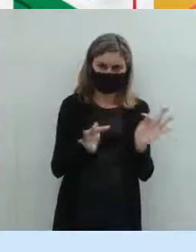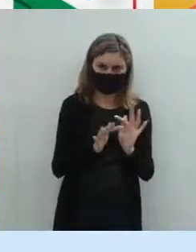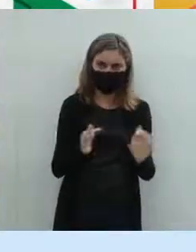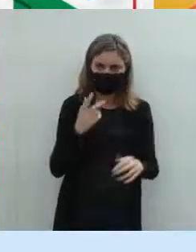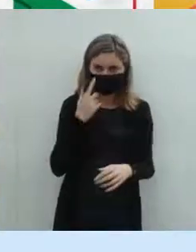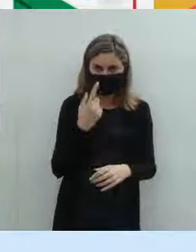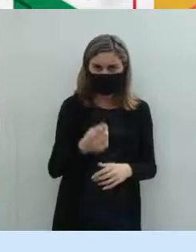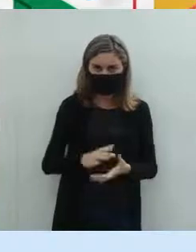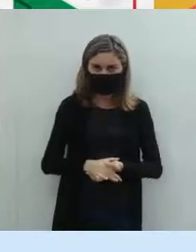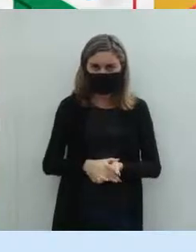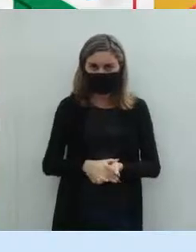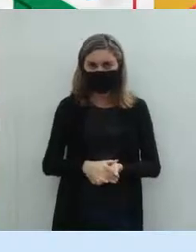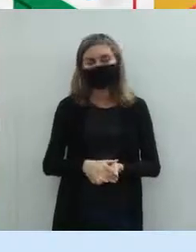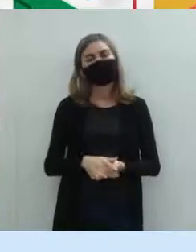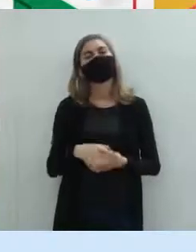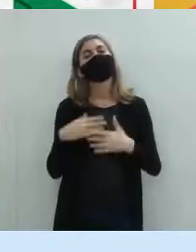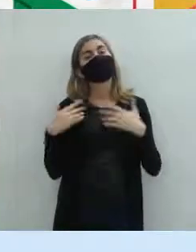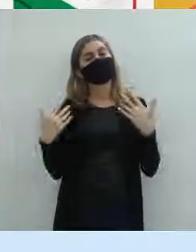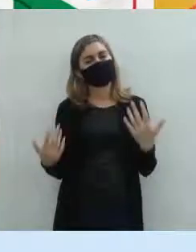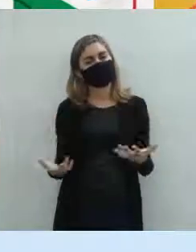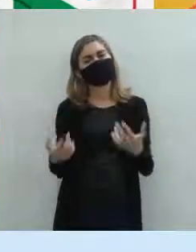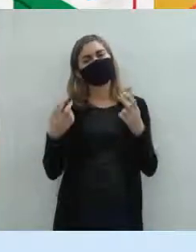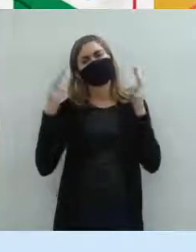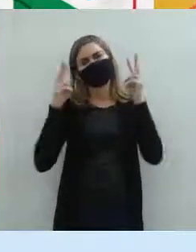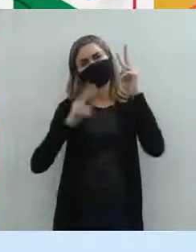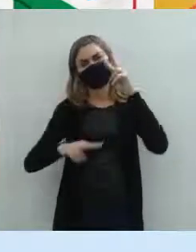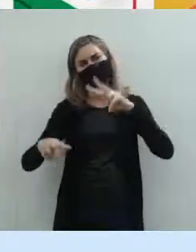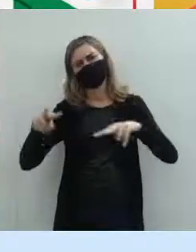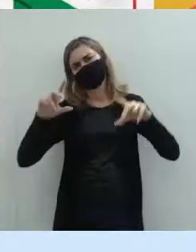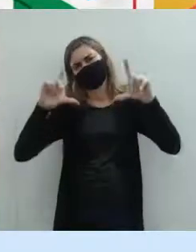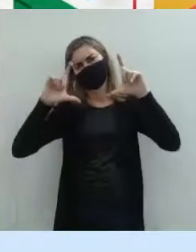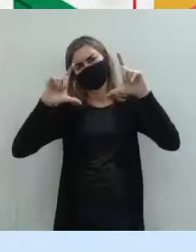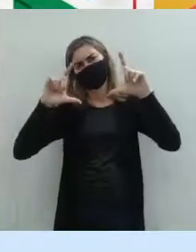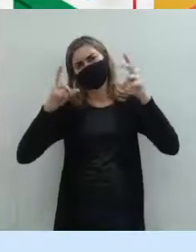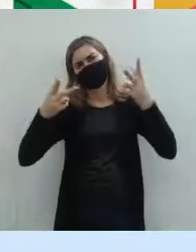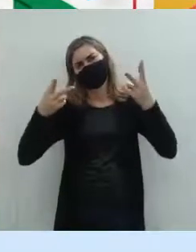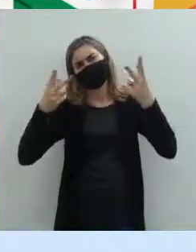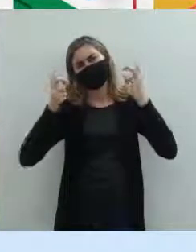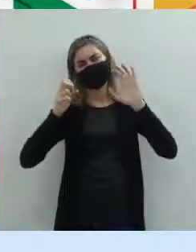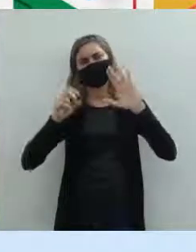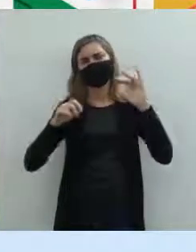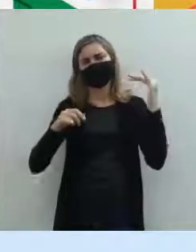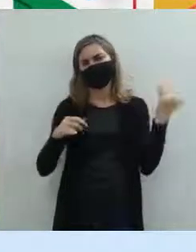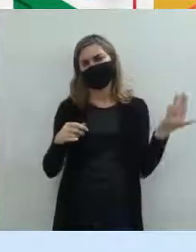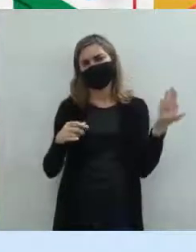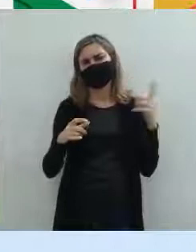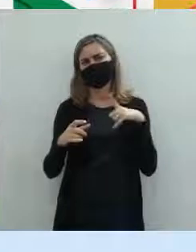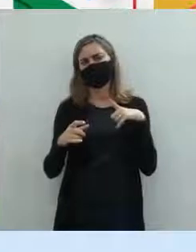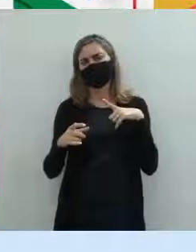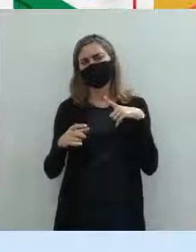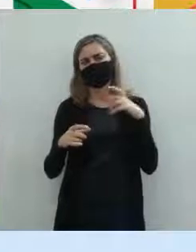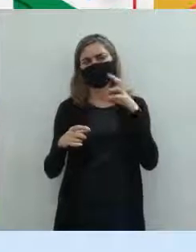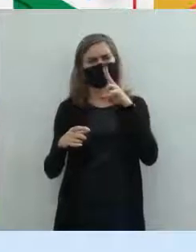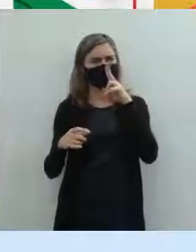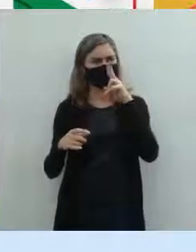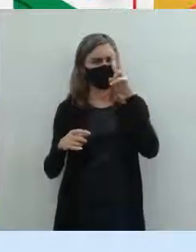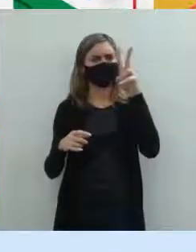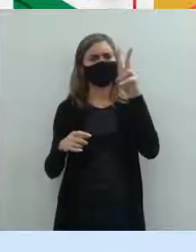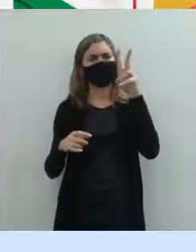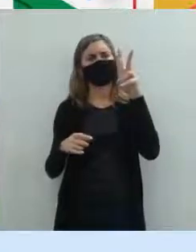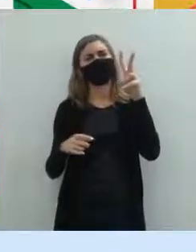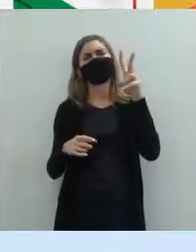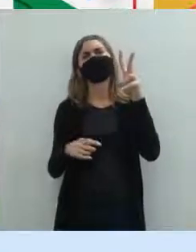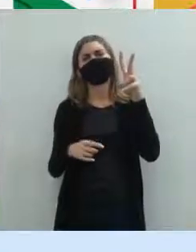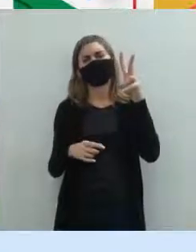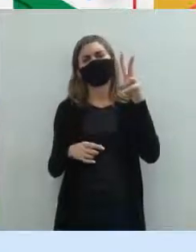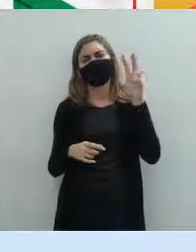nisso? Então, a gente olhando para o círculo cromático, a gente percebe que do lado esquerdo nós temos as cores quentes, são aquelas cores que têm